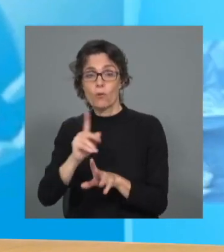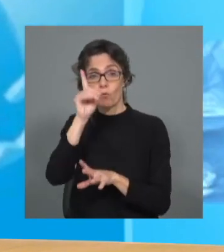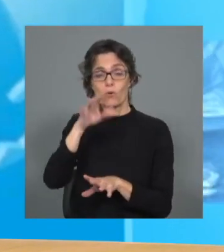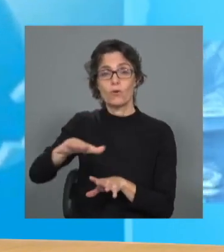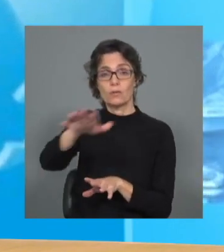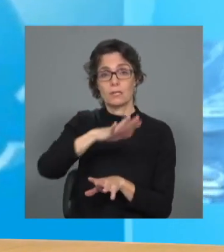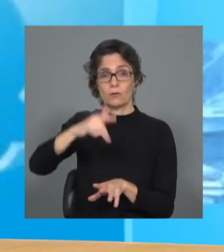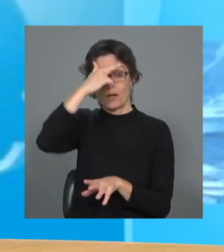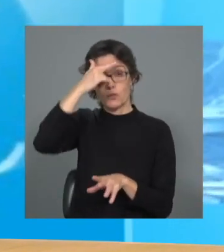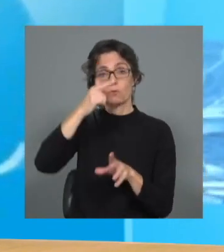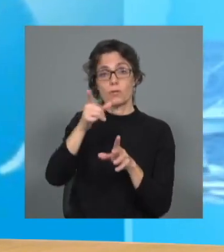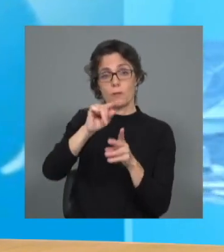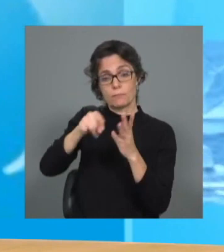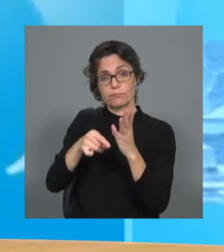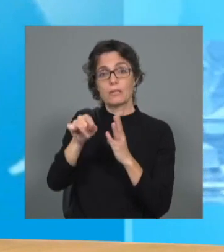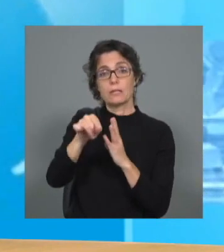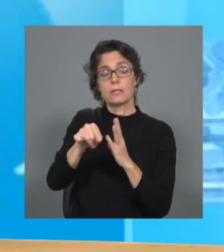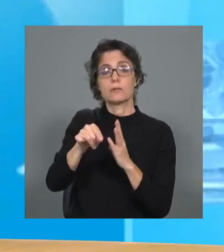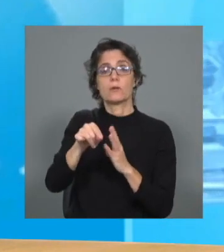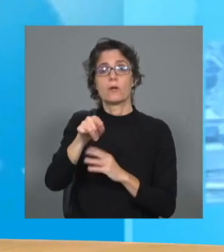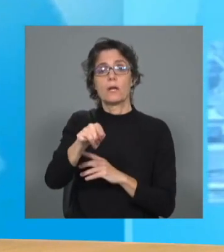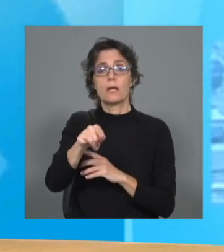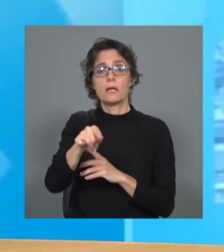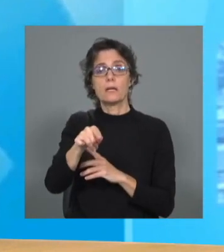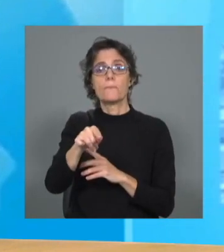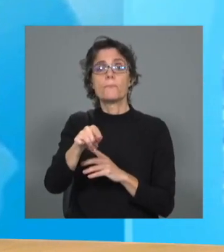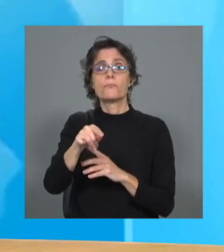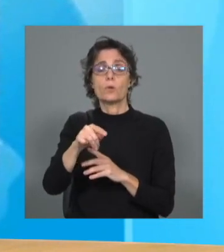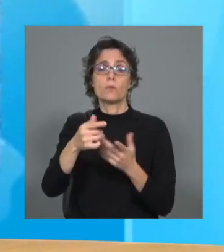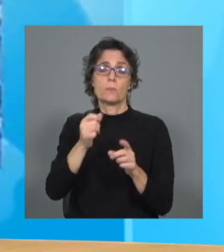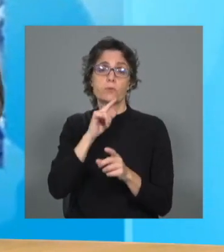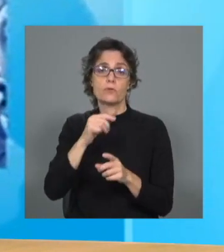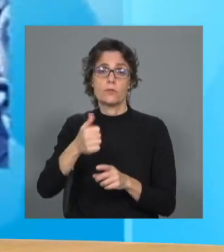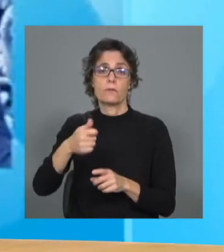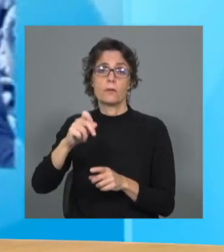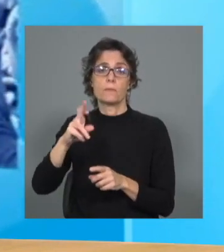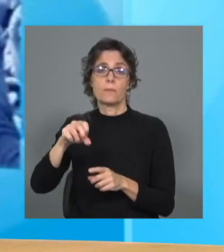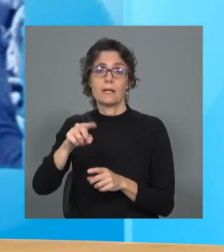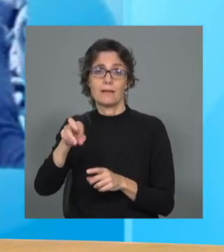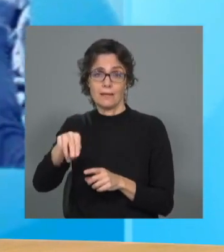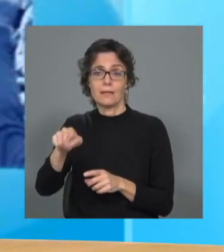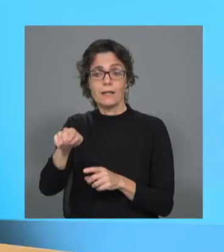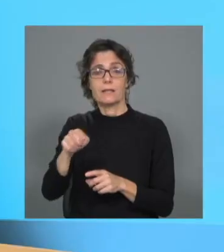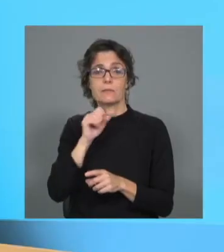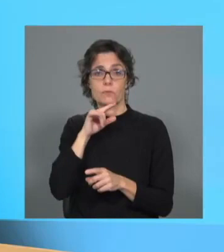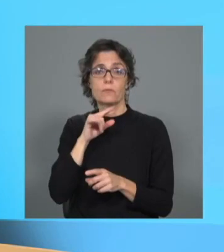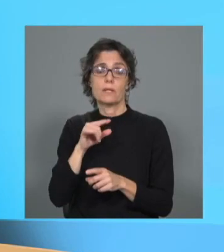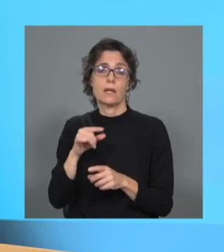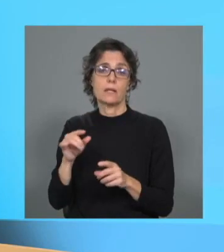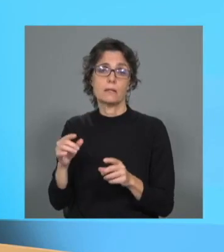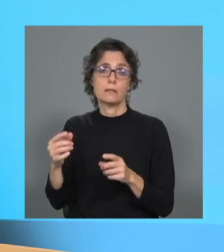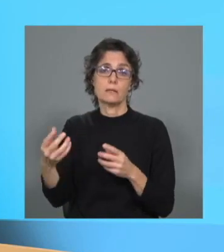Saudita. O Bahrein é quem tem provavelmente a maior capacidade de congregar e de ter a comunidade em liberdade e